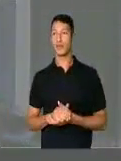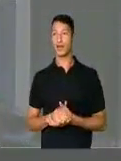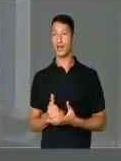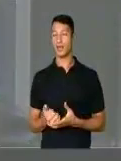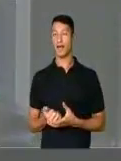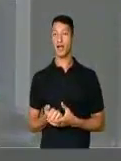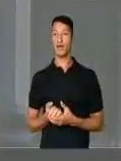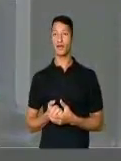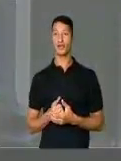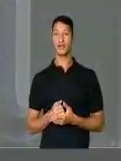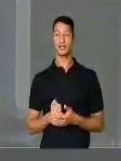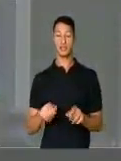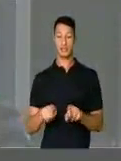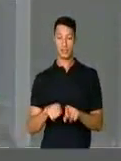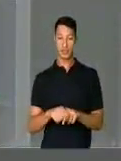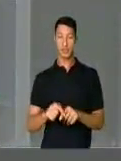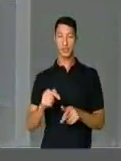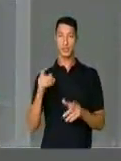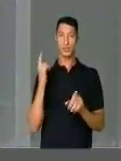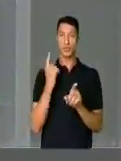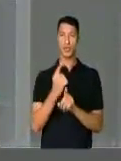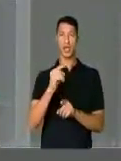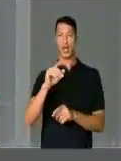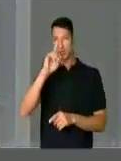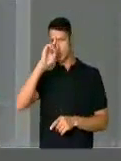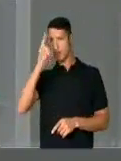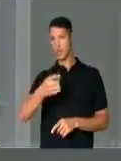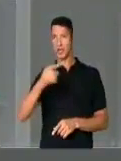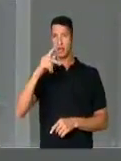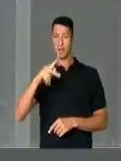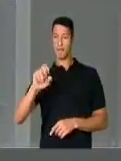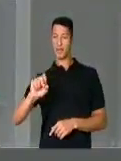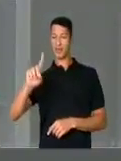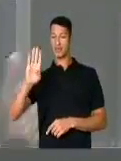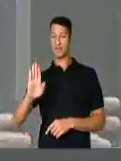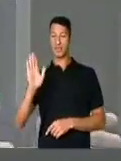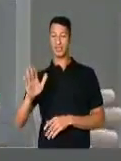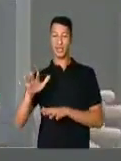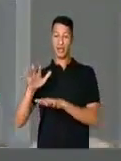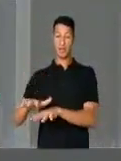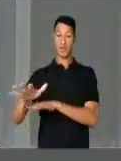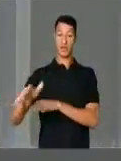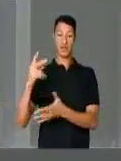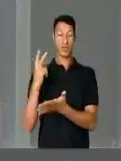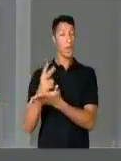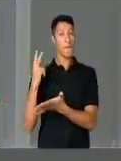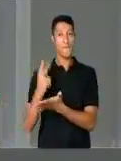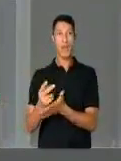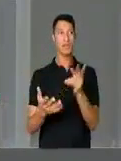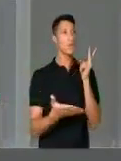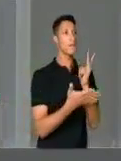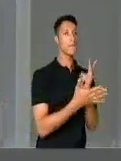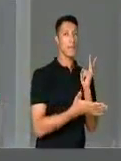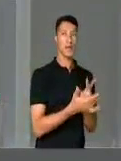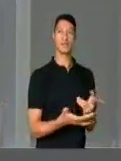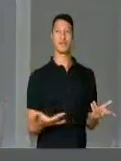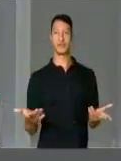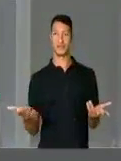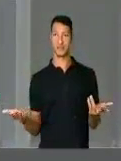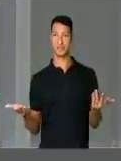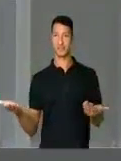cabeça da chapa, o comando da República. O PSDB já se movimenta no mesmo sentido.